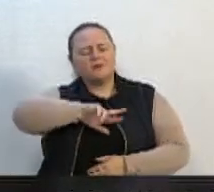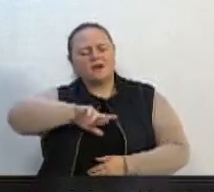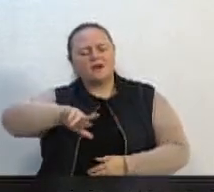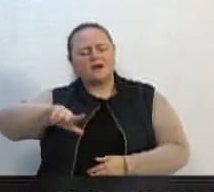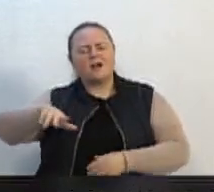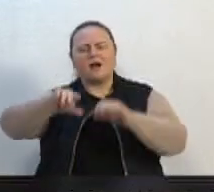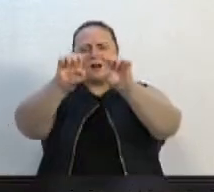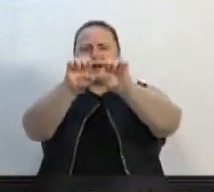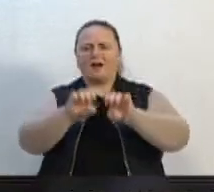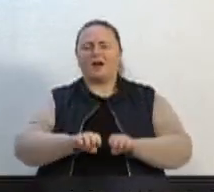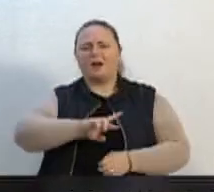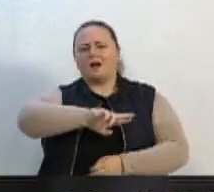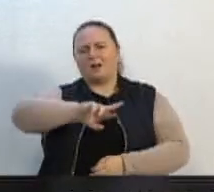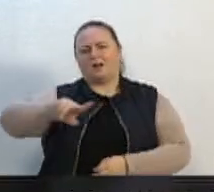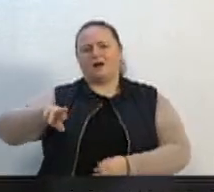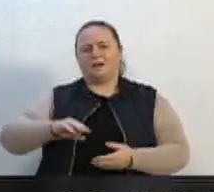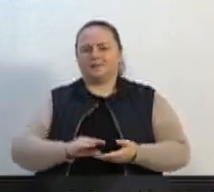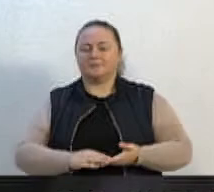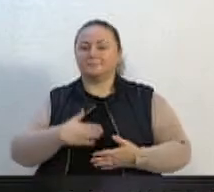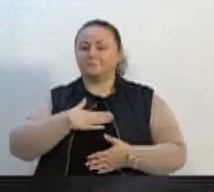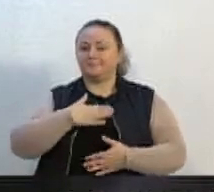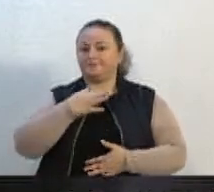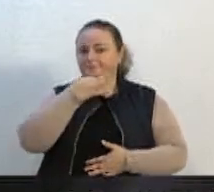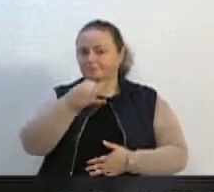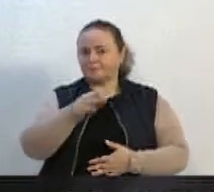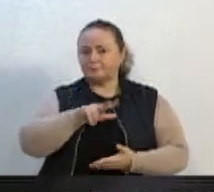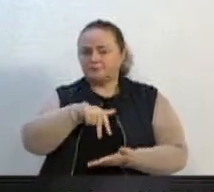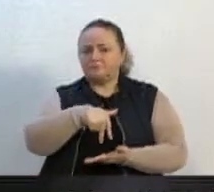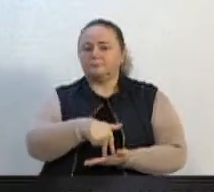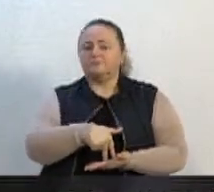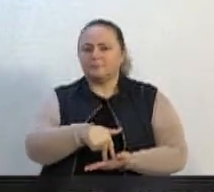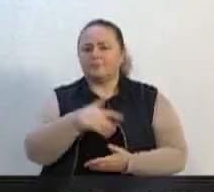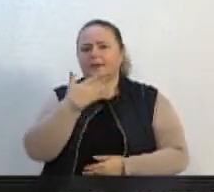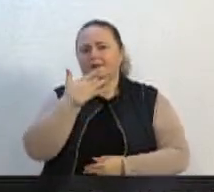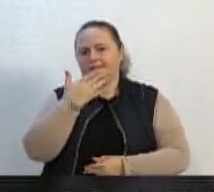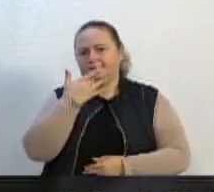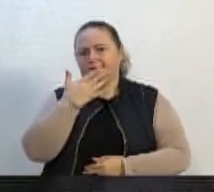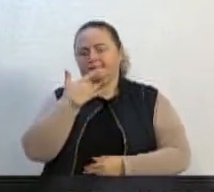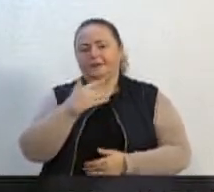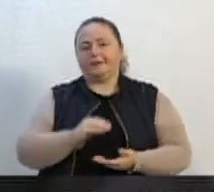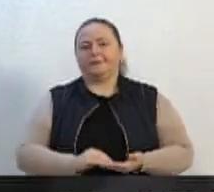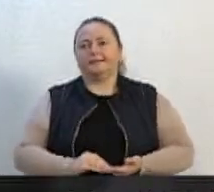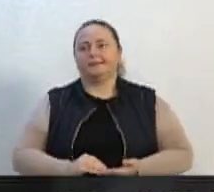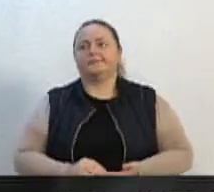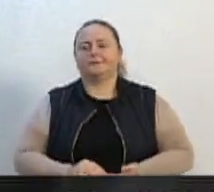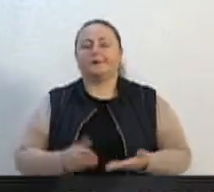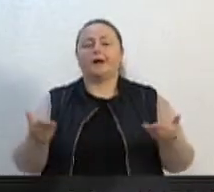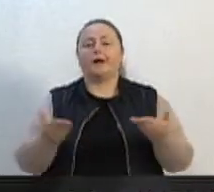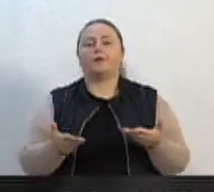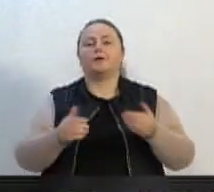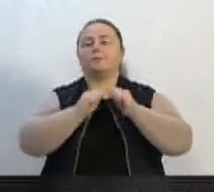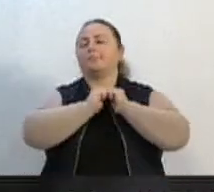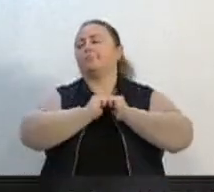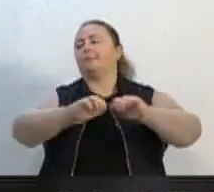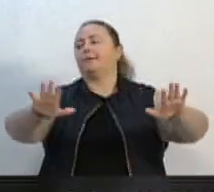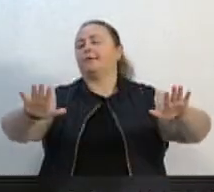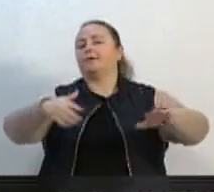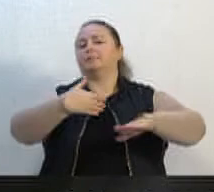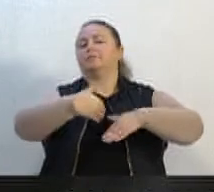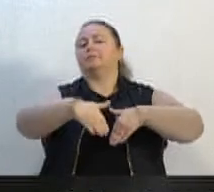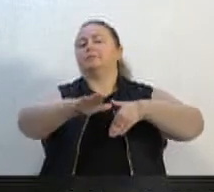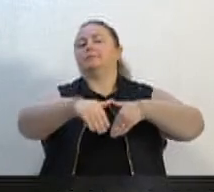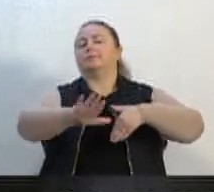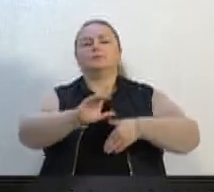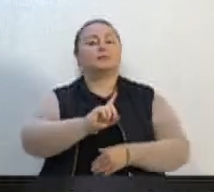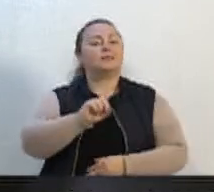estruturais, sim, e eu tenho uma posição que seria muito fácil eu jogar as coisas aqui no ventilador, fazer negócio CPI e tal, mas eu quero resolver